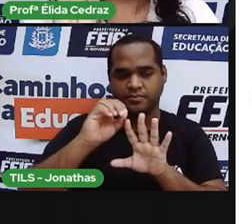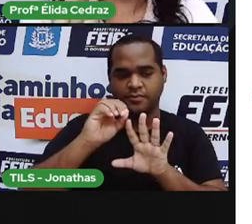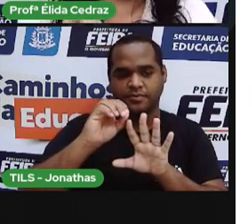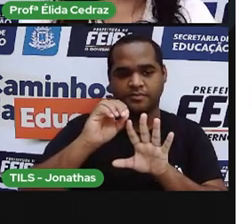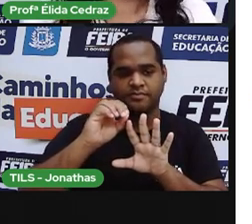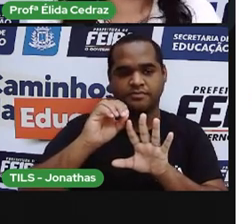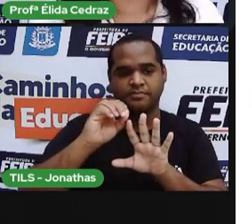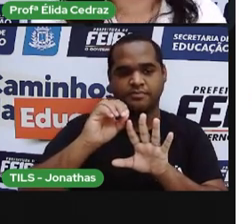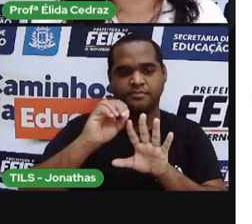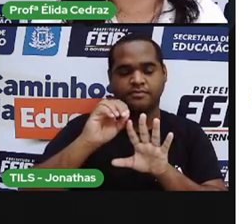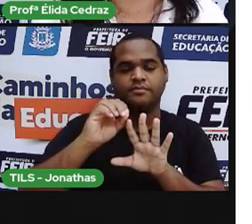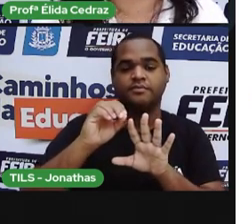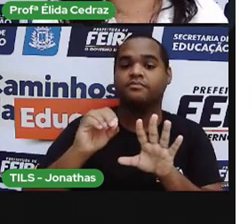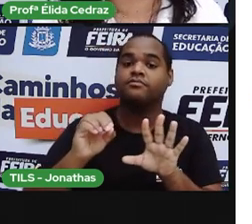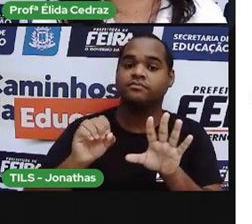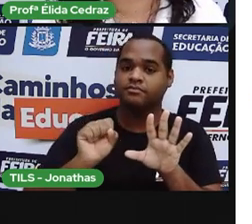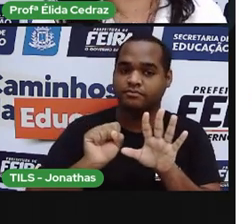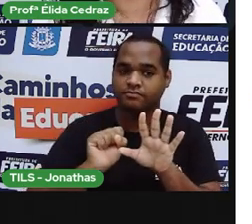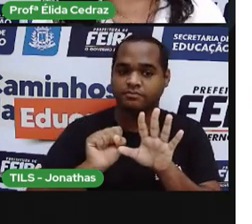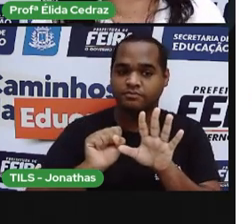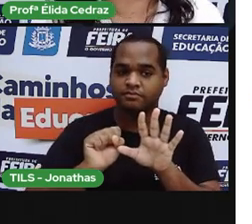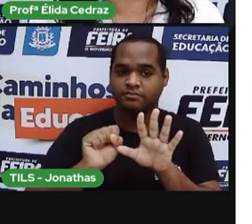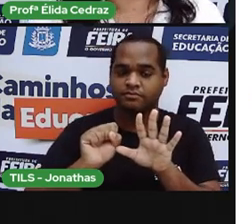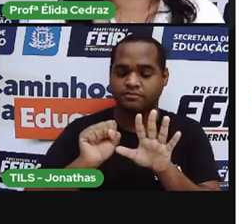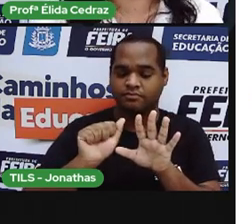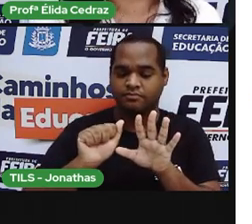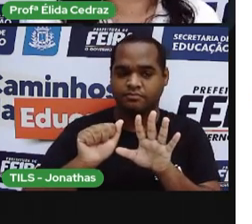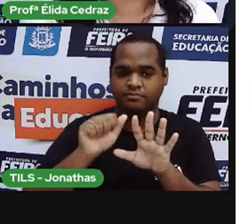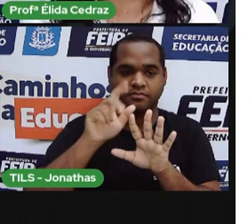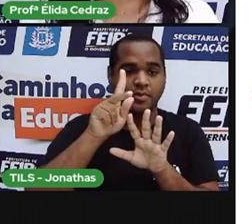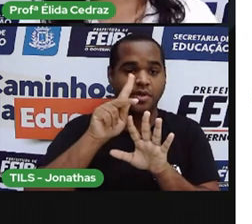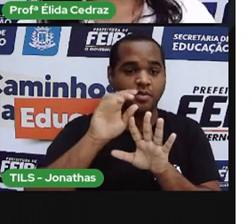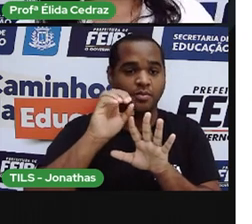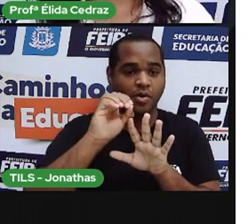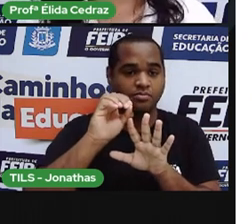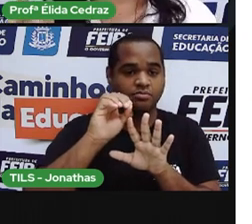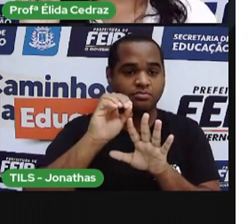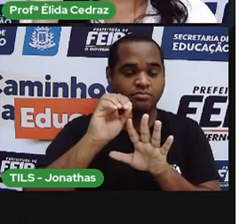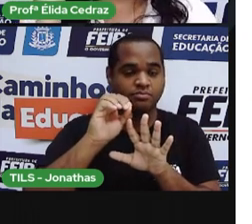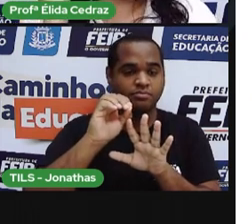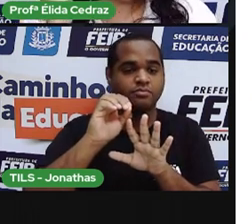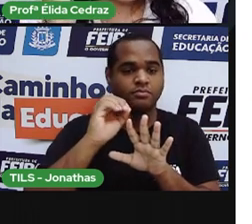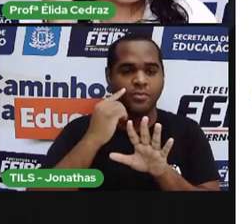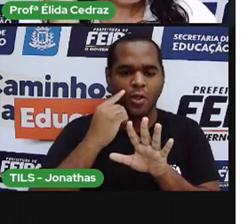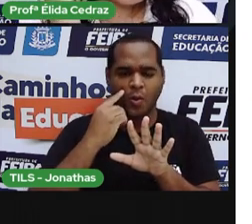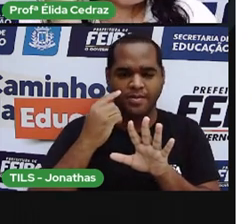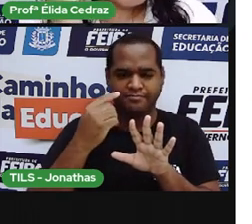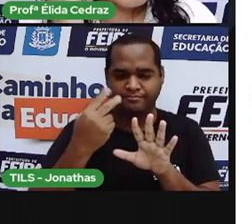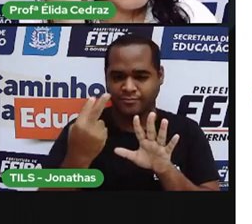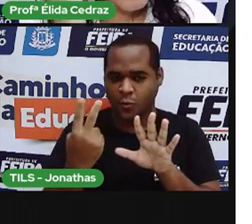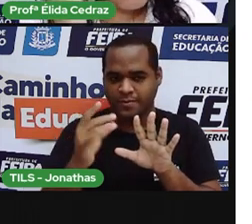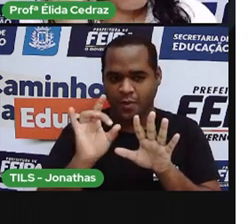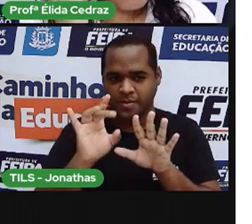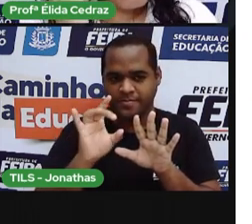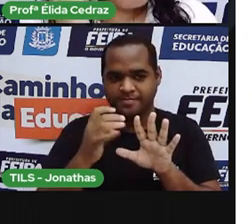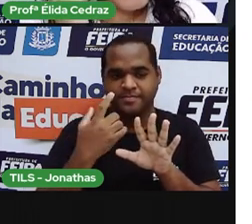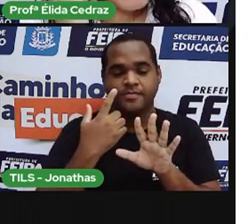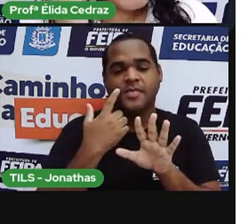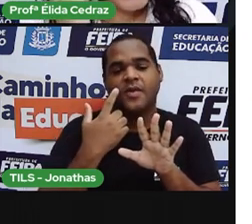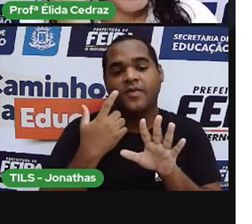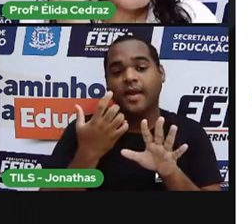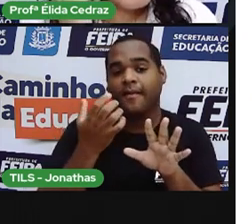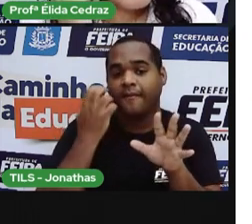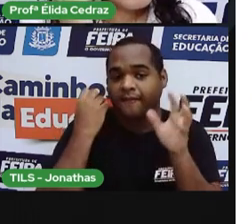Sapo. Então, a gente vai precisar separar sapo em 2 pedacinhos. E quando você